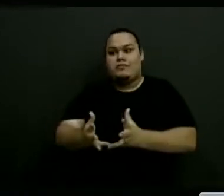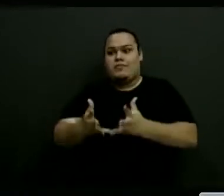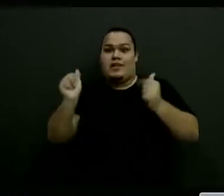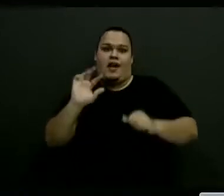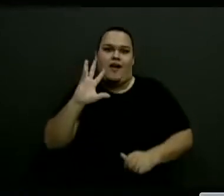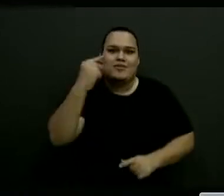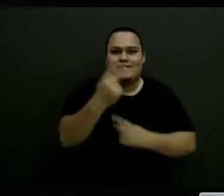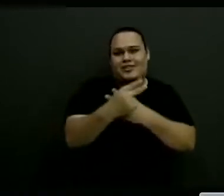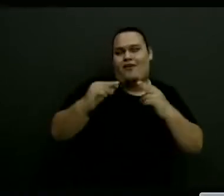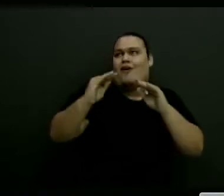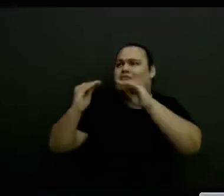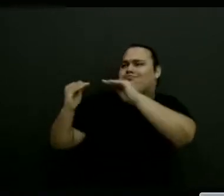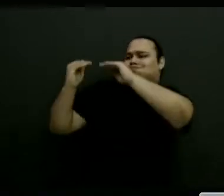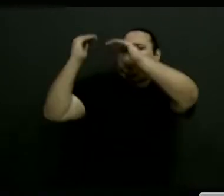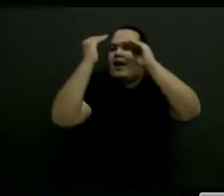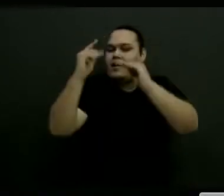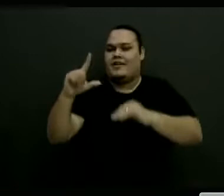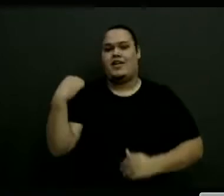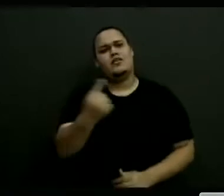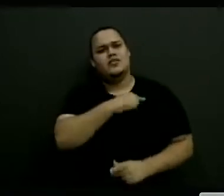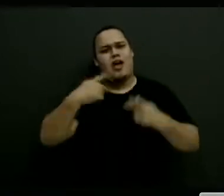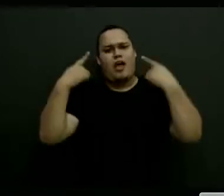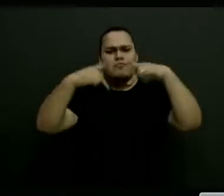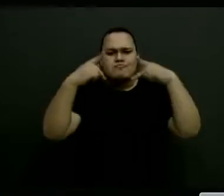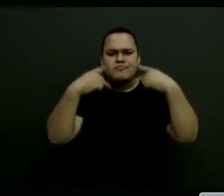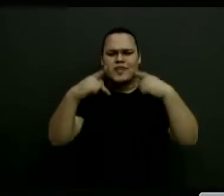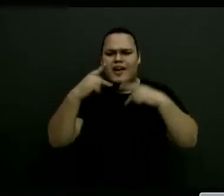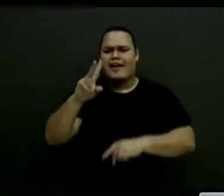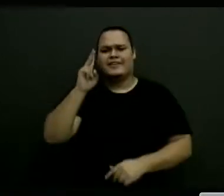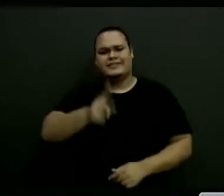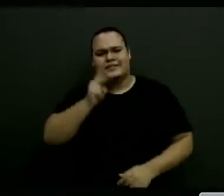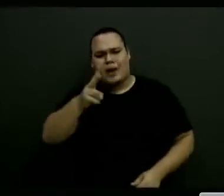numa pessoa dicionária, culta, inteligente,